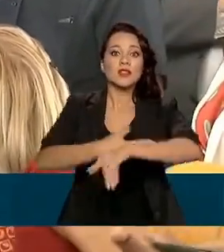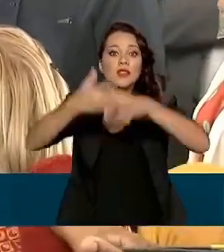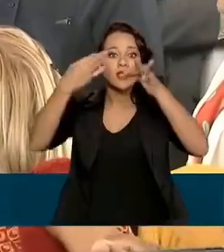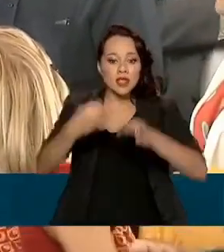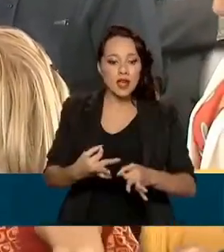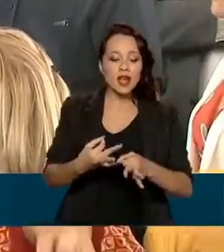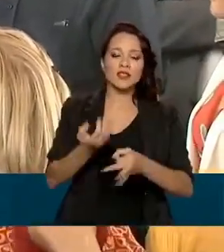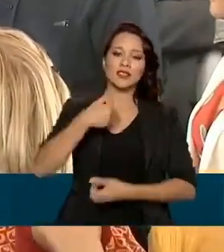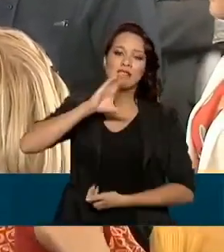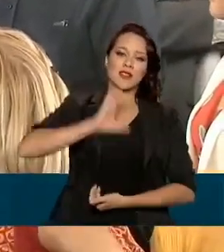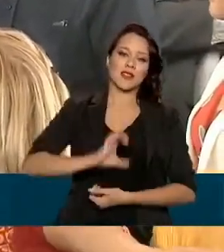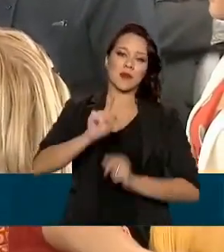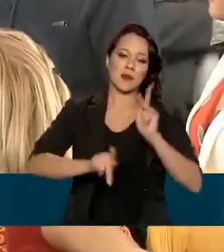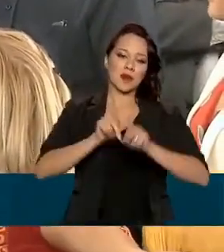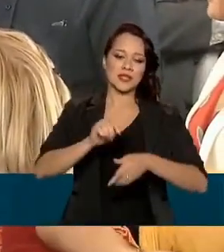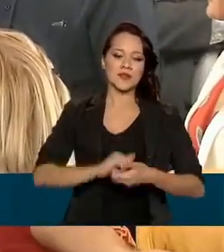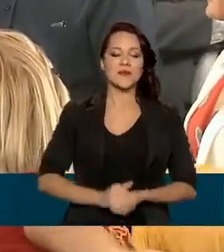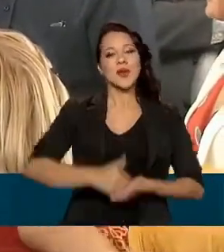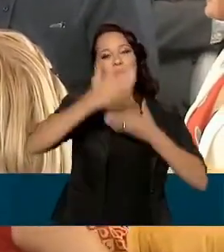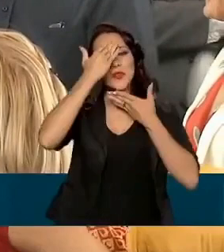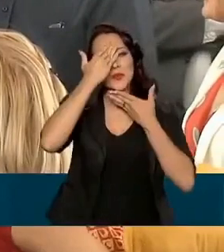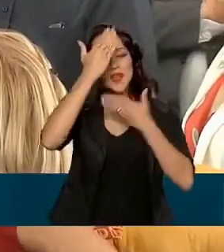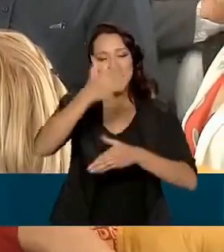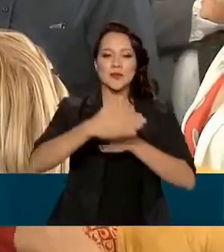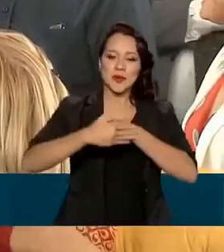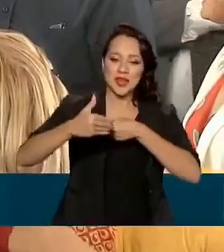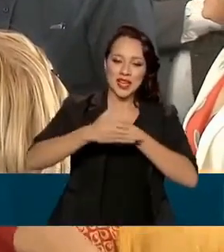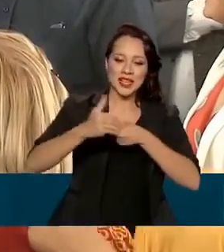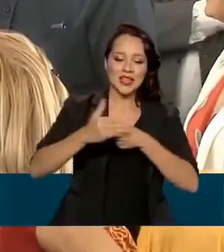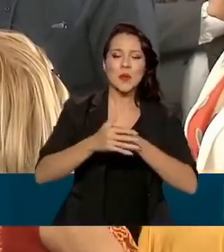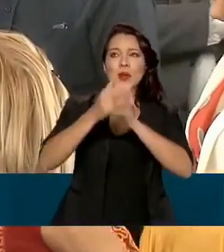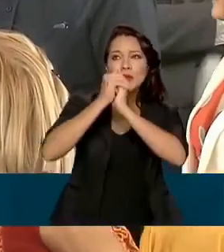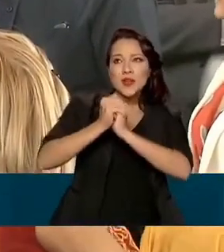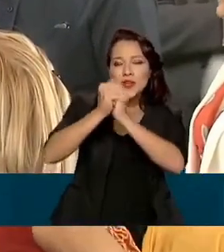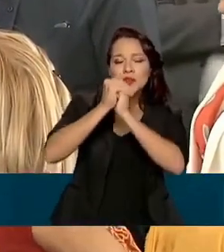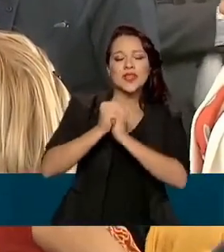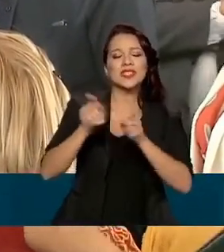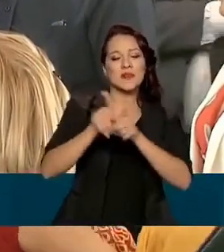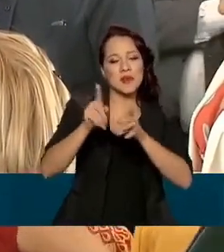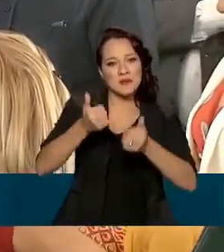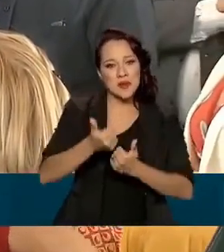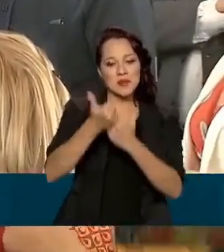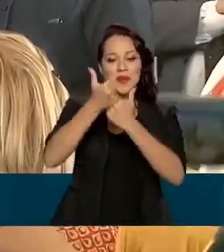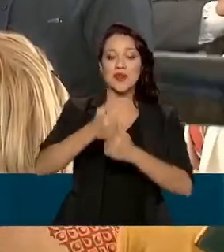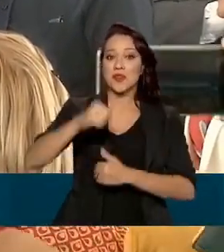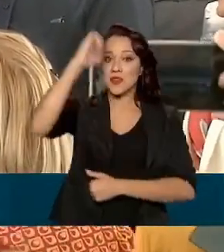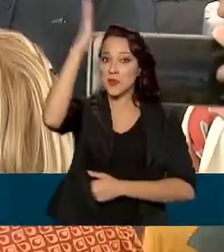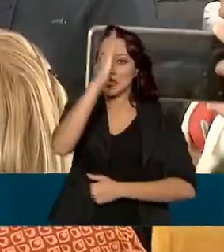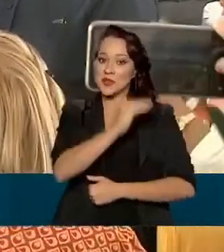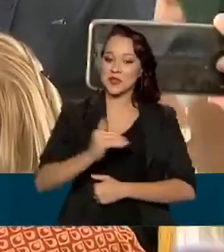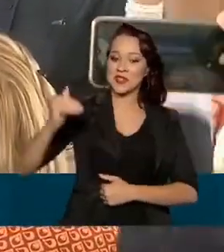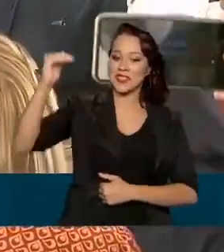e cidadania para o nosso povo. Então, muito obrigada pelo carinho, pelas orações, pelo apoio. E Brasil?